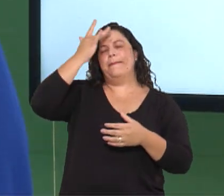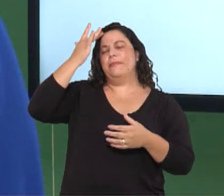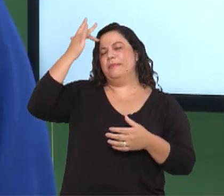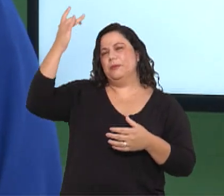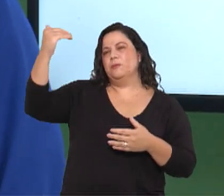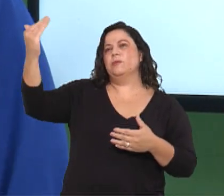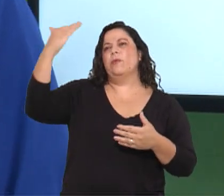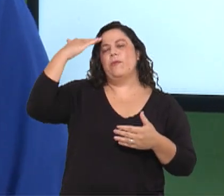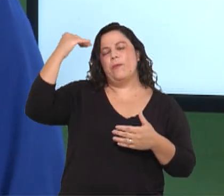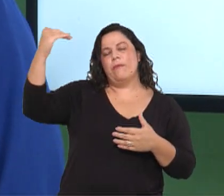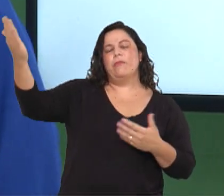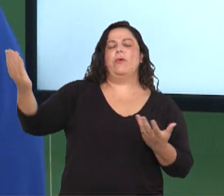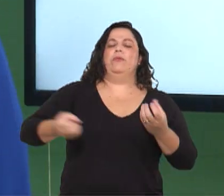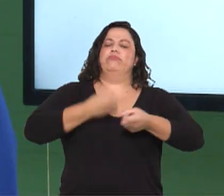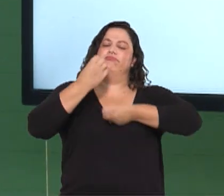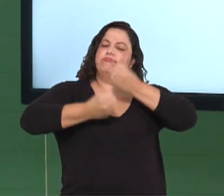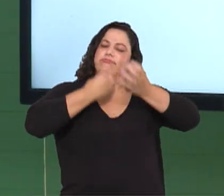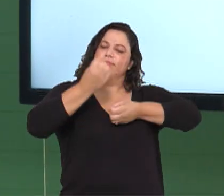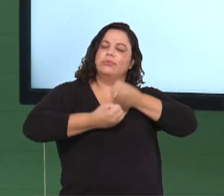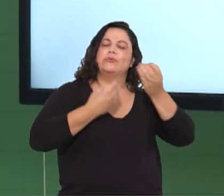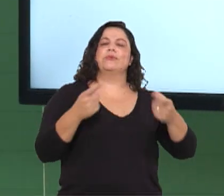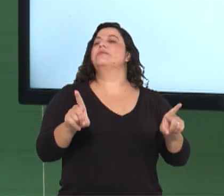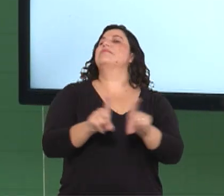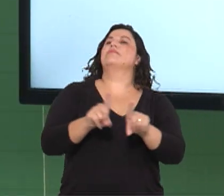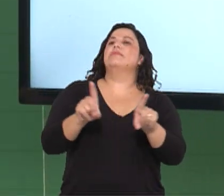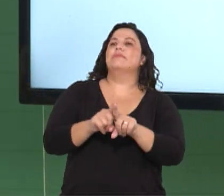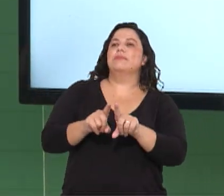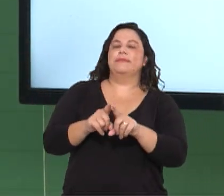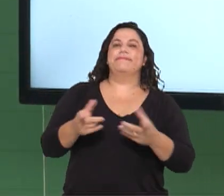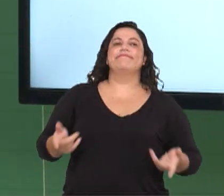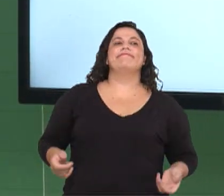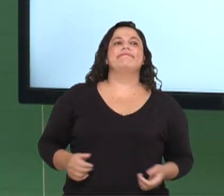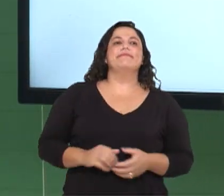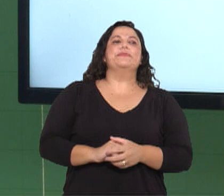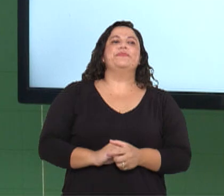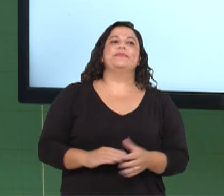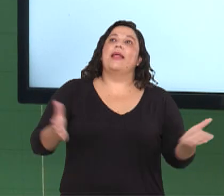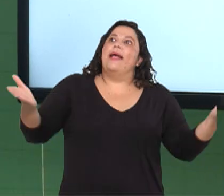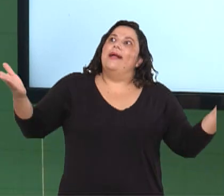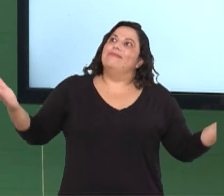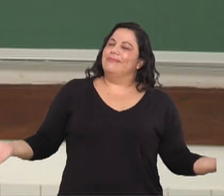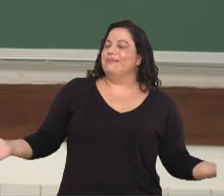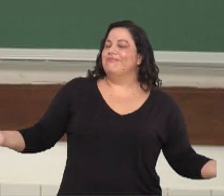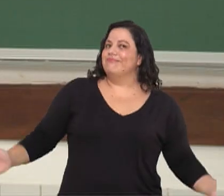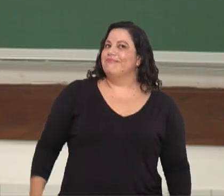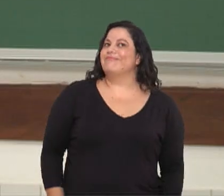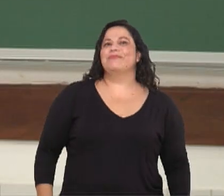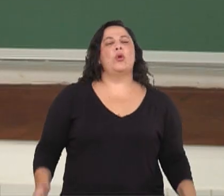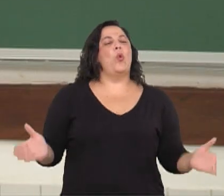literatura brasileira e outras literaturas. Bem,